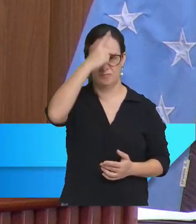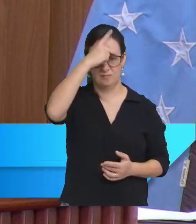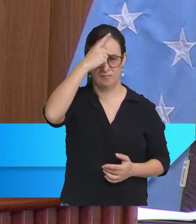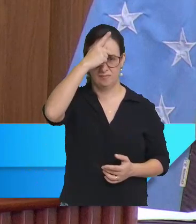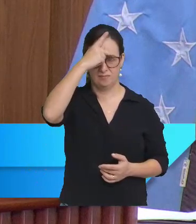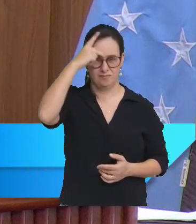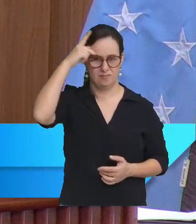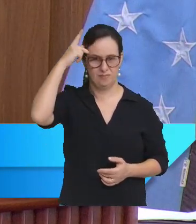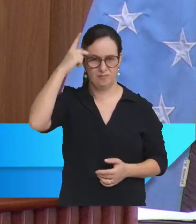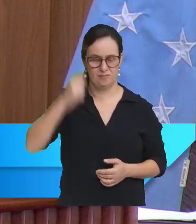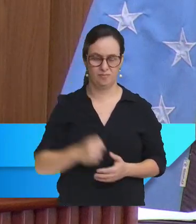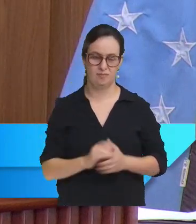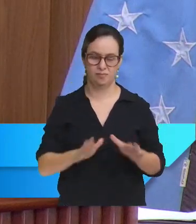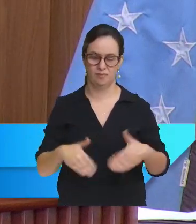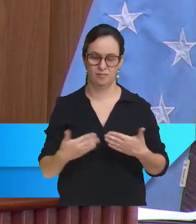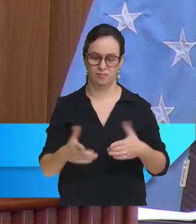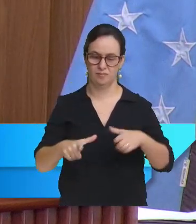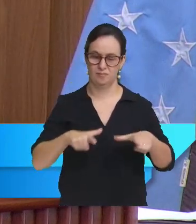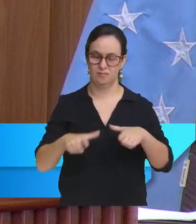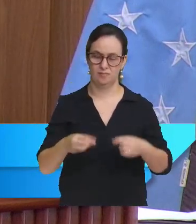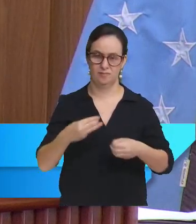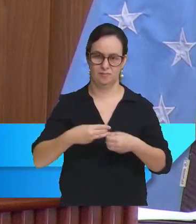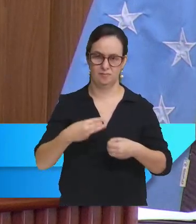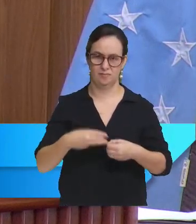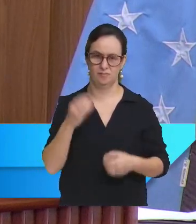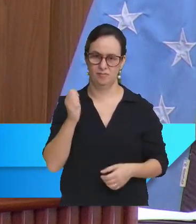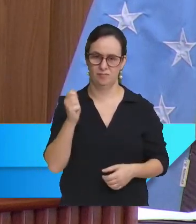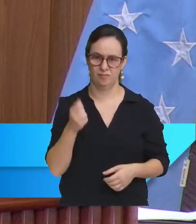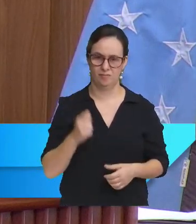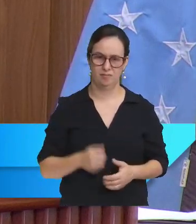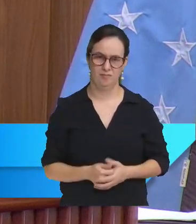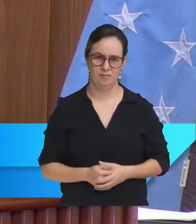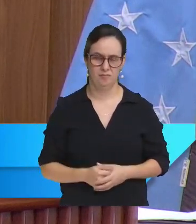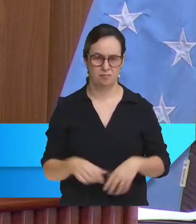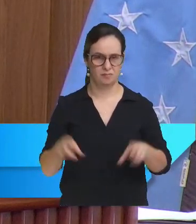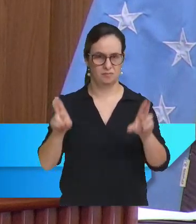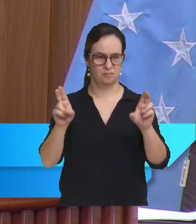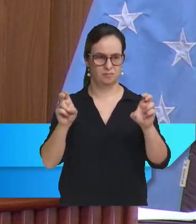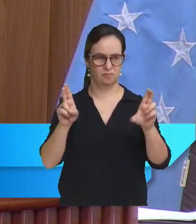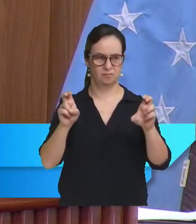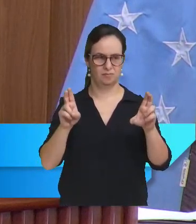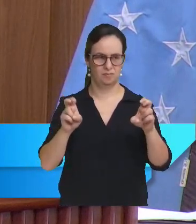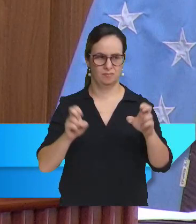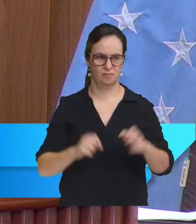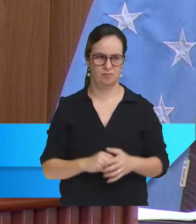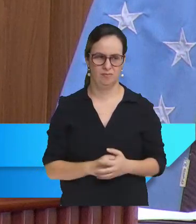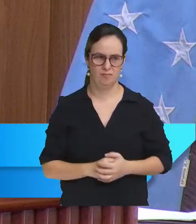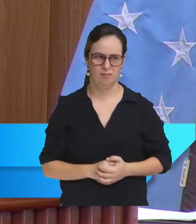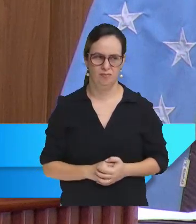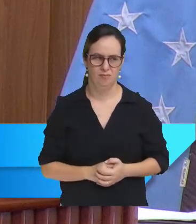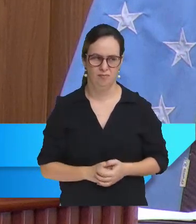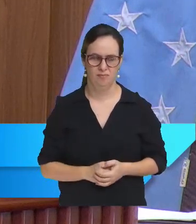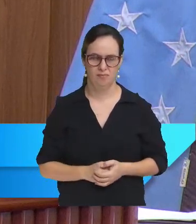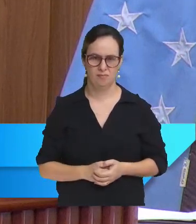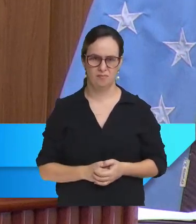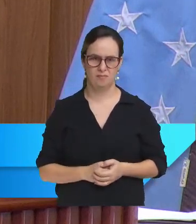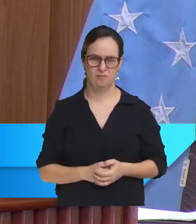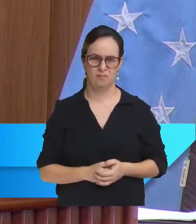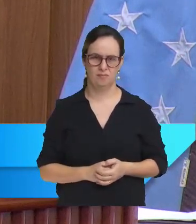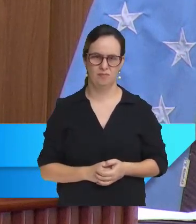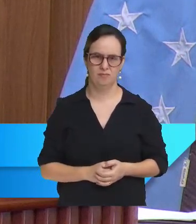geração de emprego, que de um assunto que eu volto aqui a esta tribuna